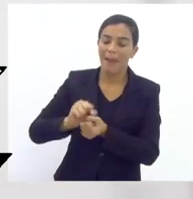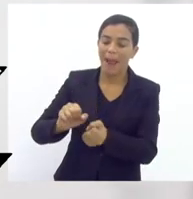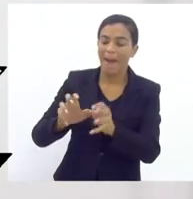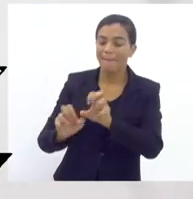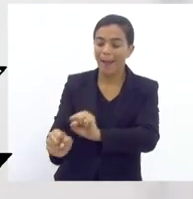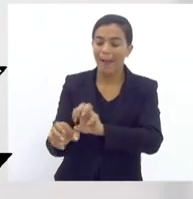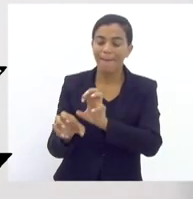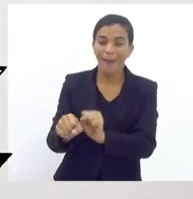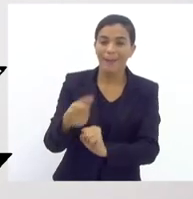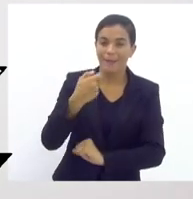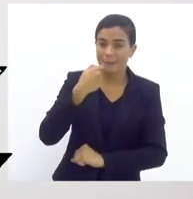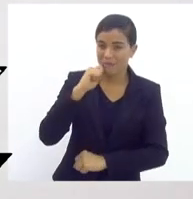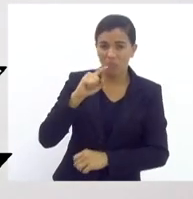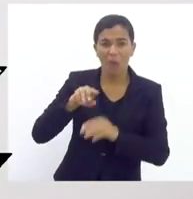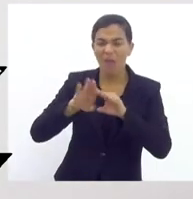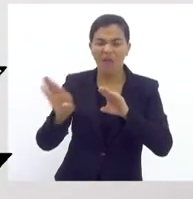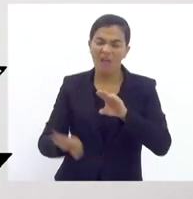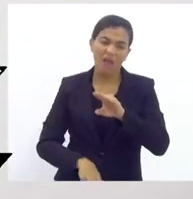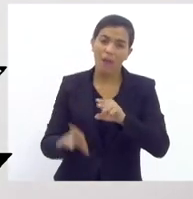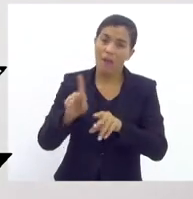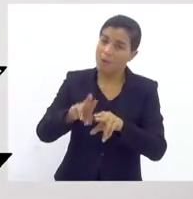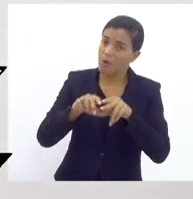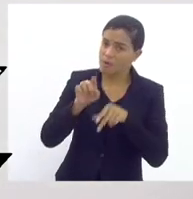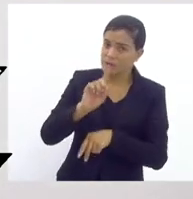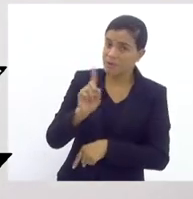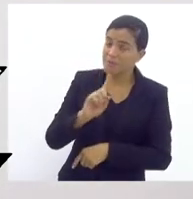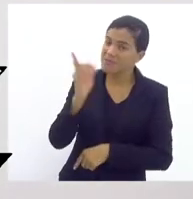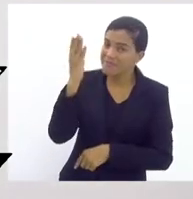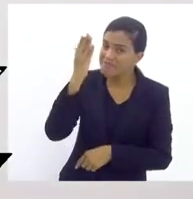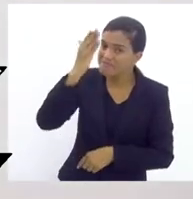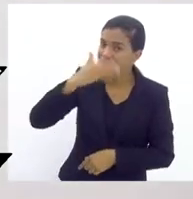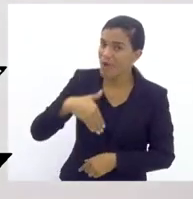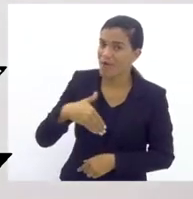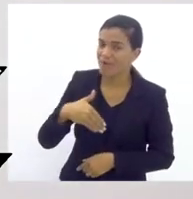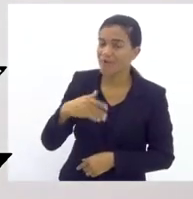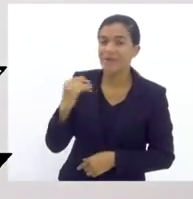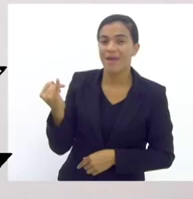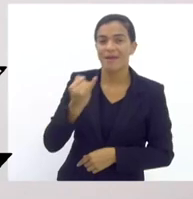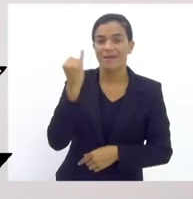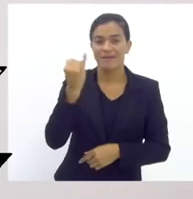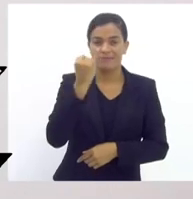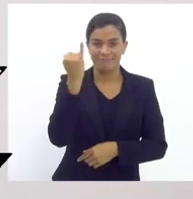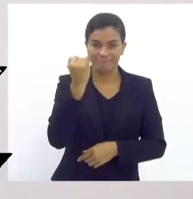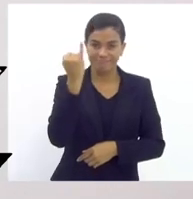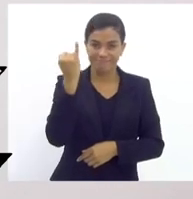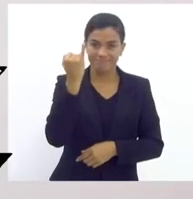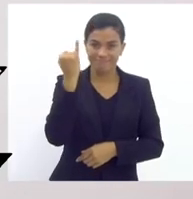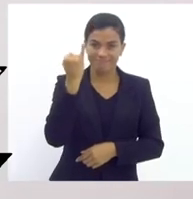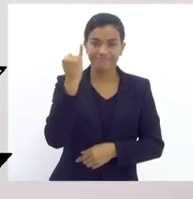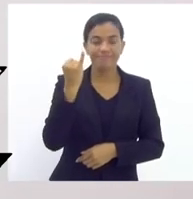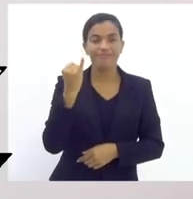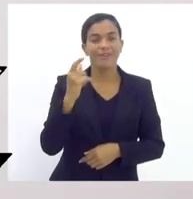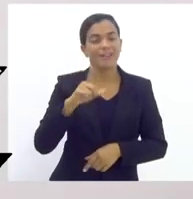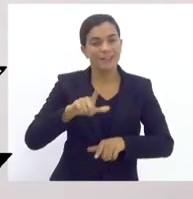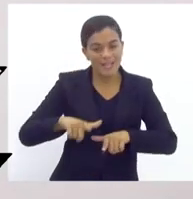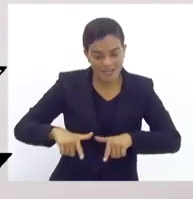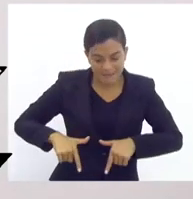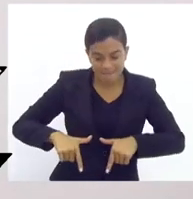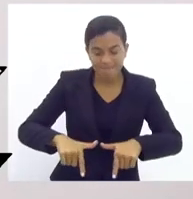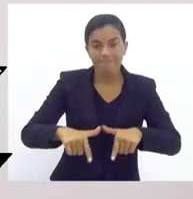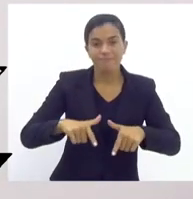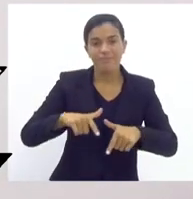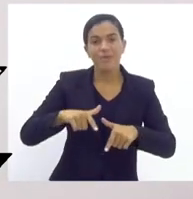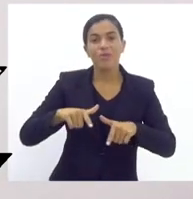seja um demérito mas isso é uma demonstração da importância que com que haja a questão